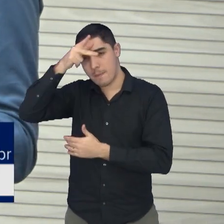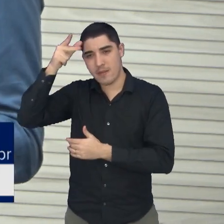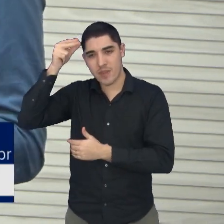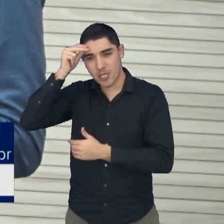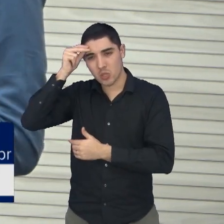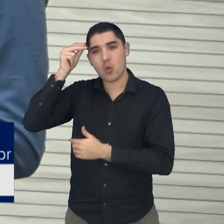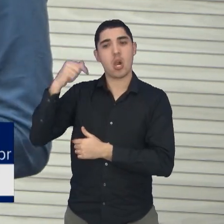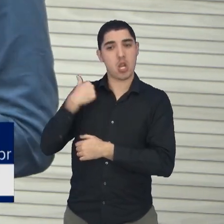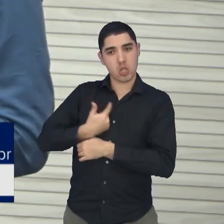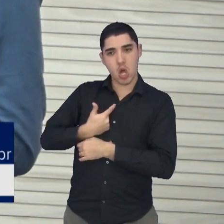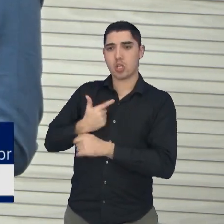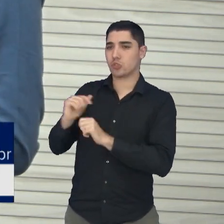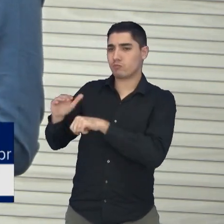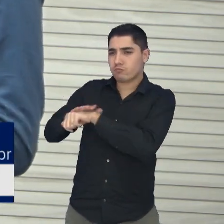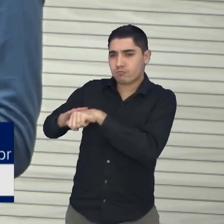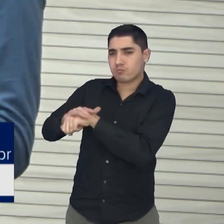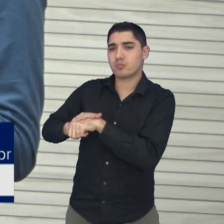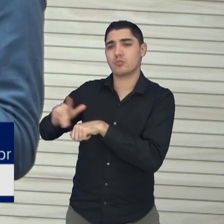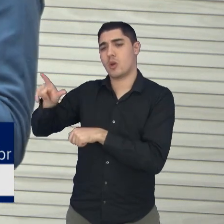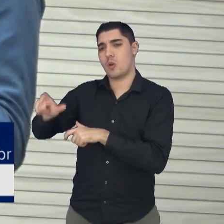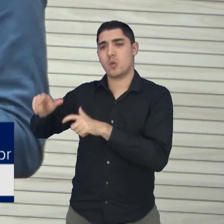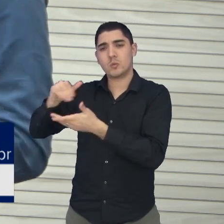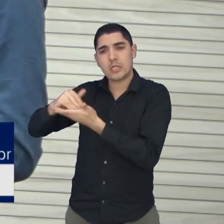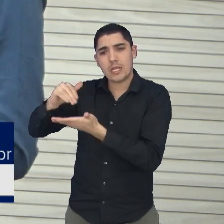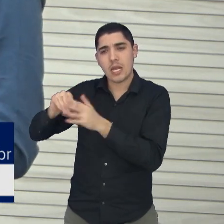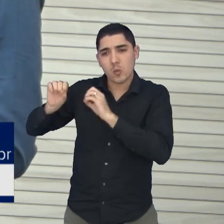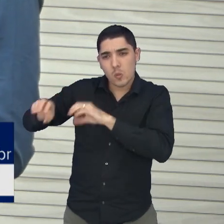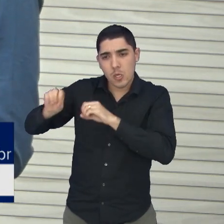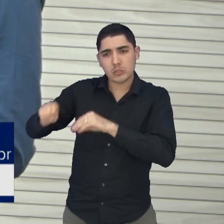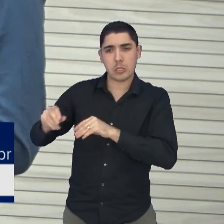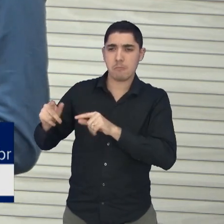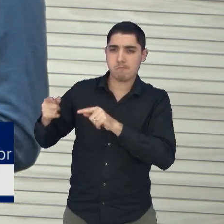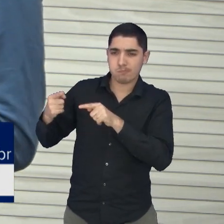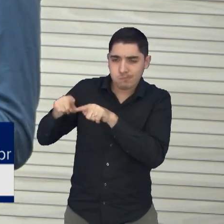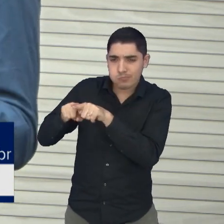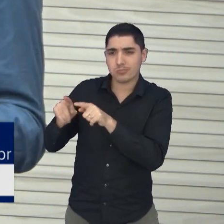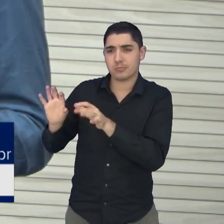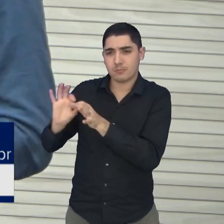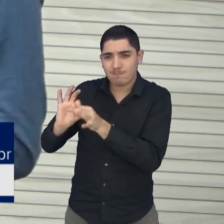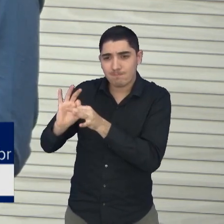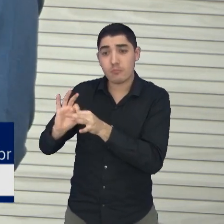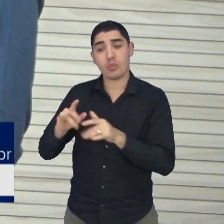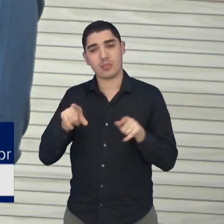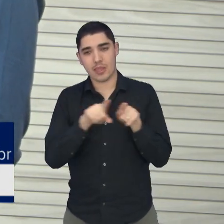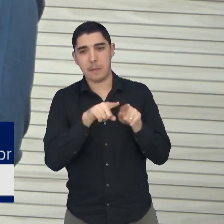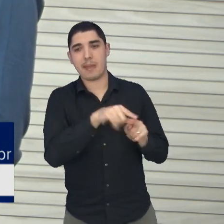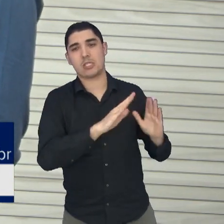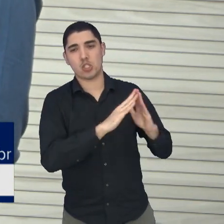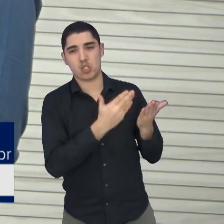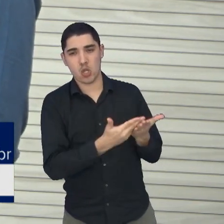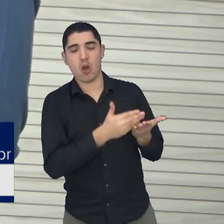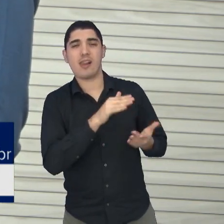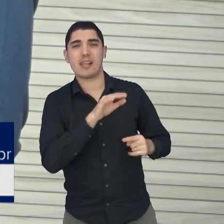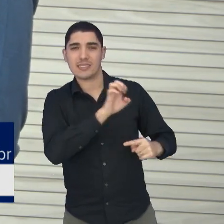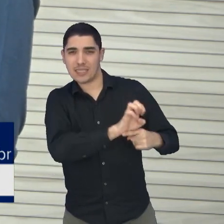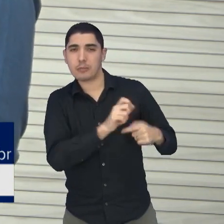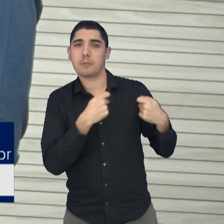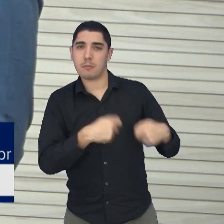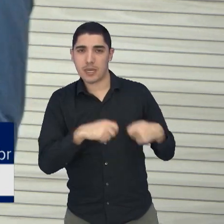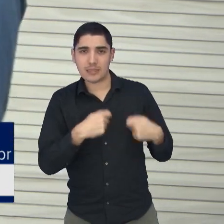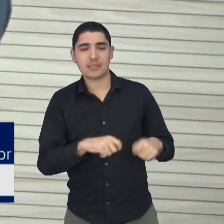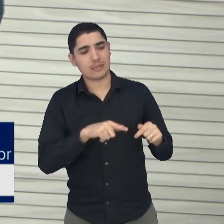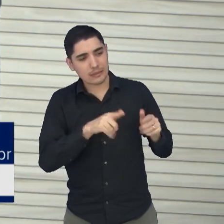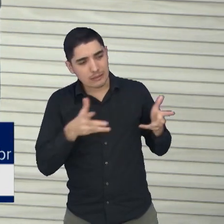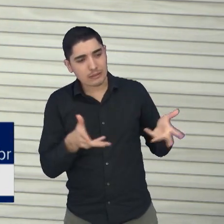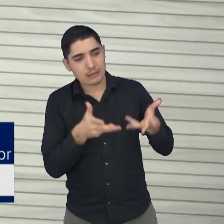de Educação, as escolas estaduais também precisam, né, deste apoio. E nós já tivemos aí deputado, que foi até reeleito,